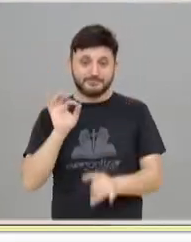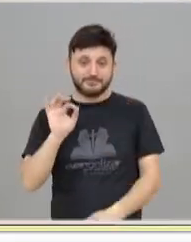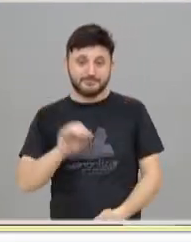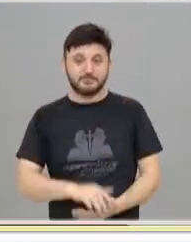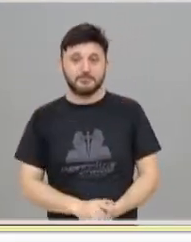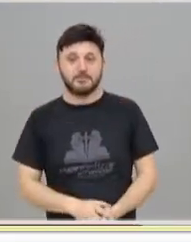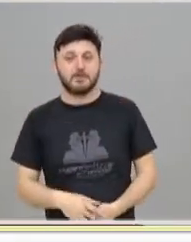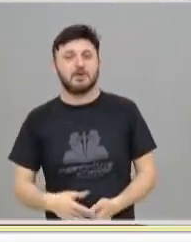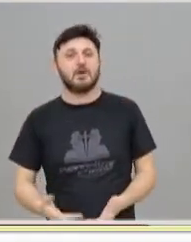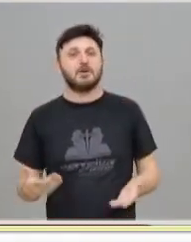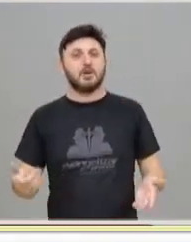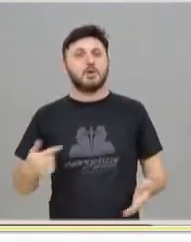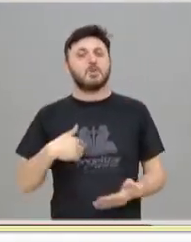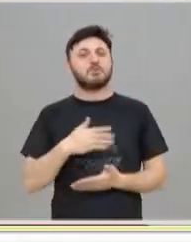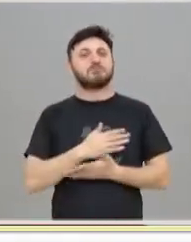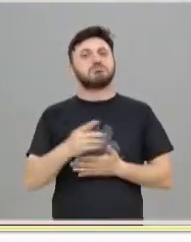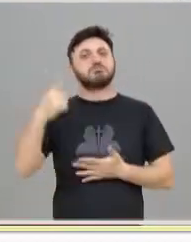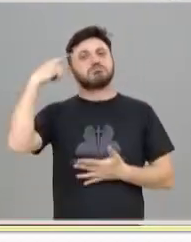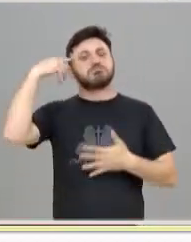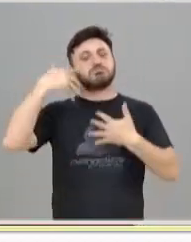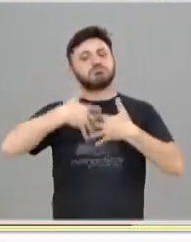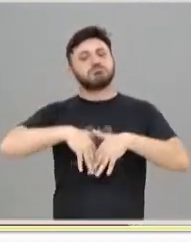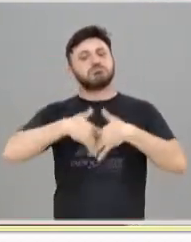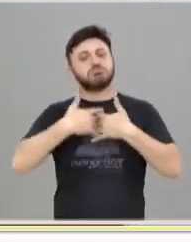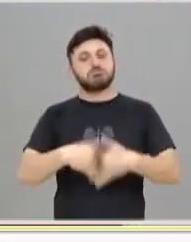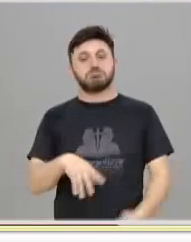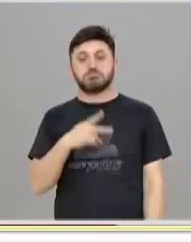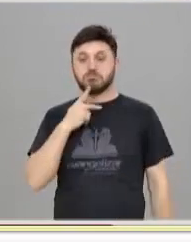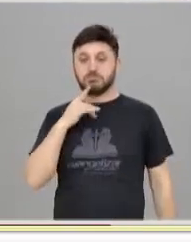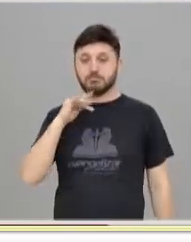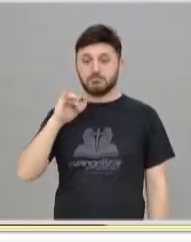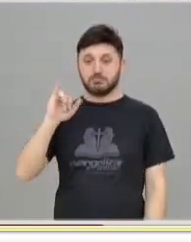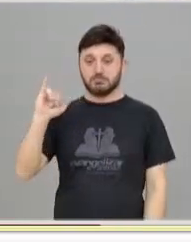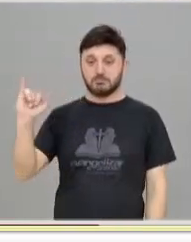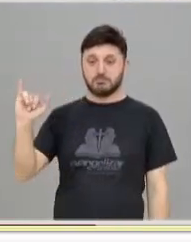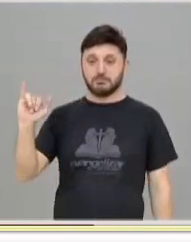E eu comecei essa reflexão, Pai.